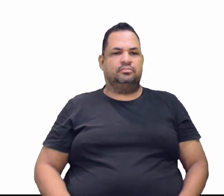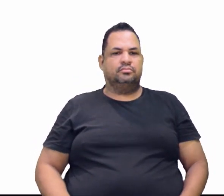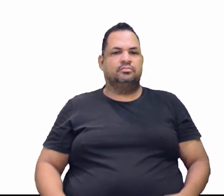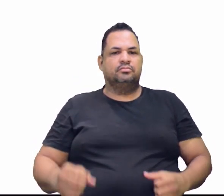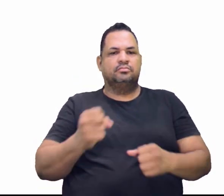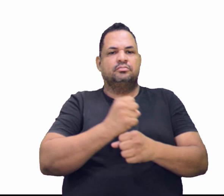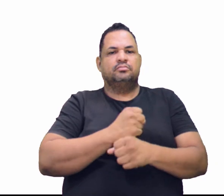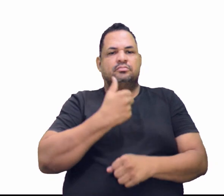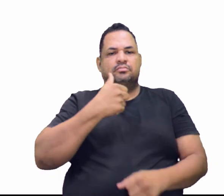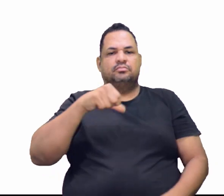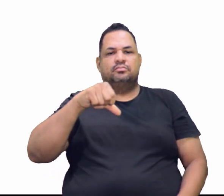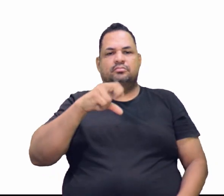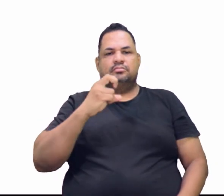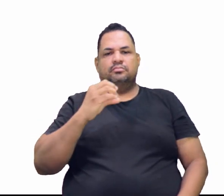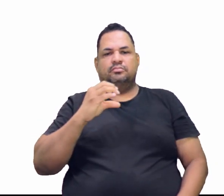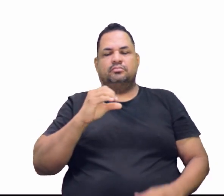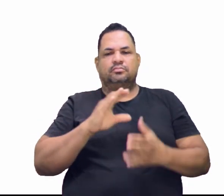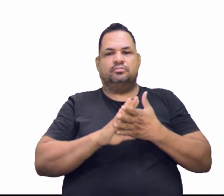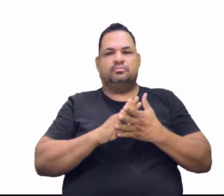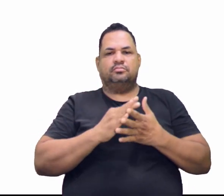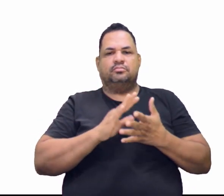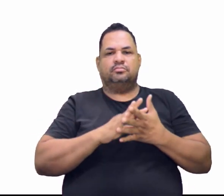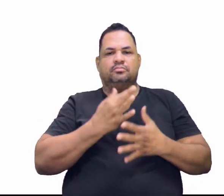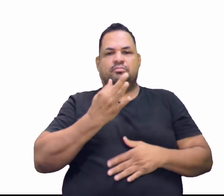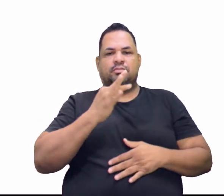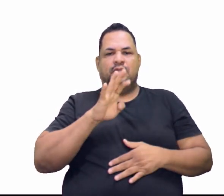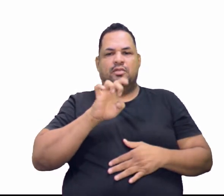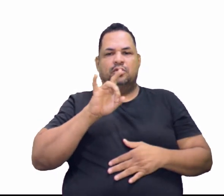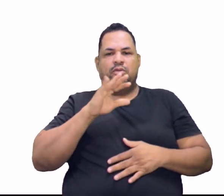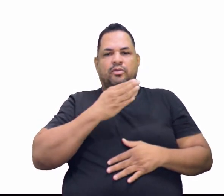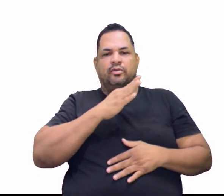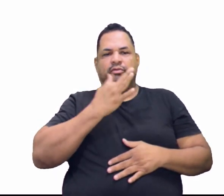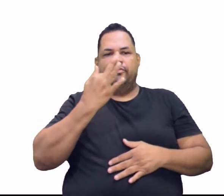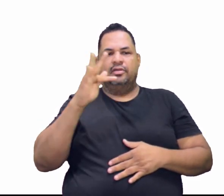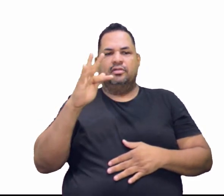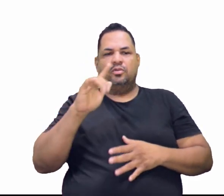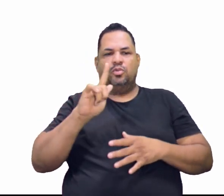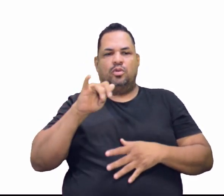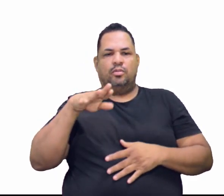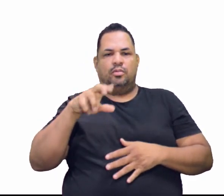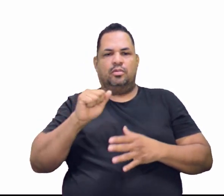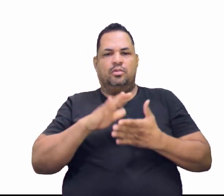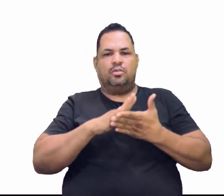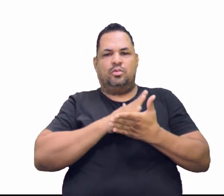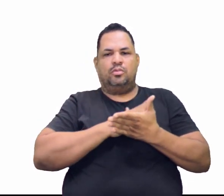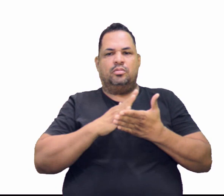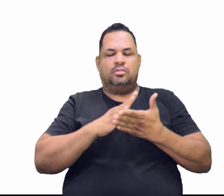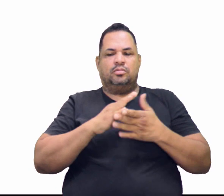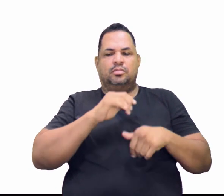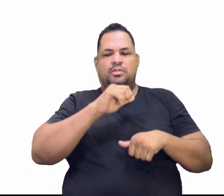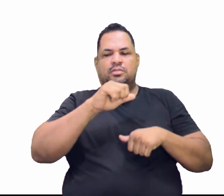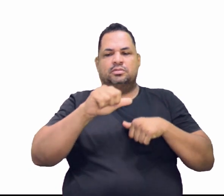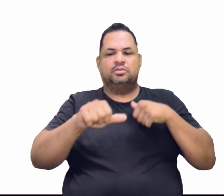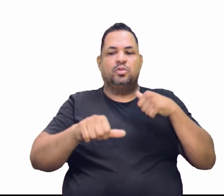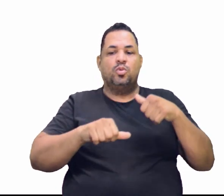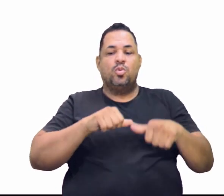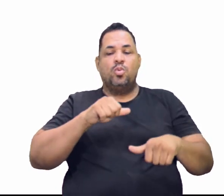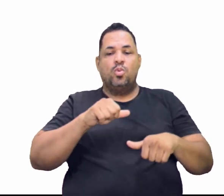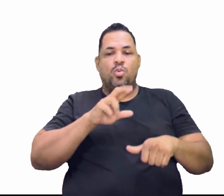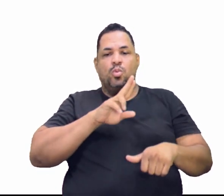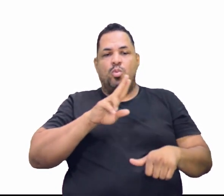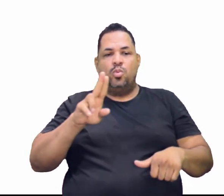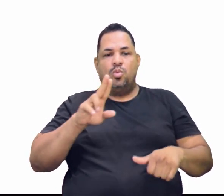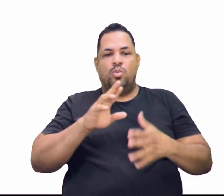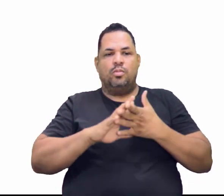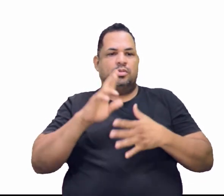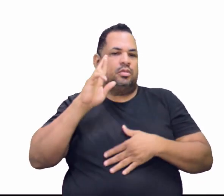Em 56, o território federal do Guaporé passa a ser chamado de território federal de Rondônia. Um